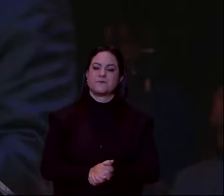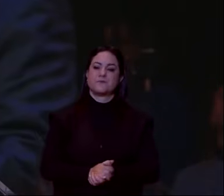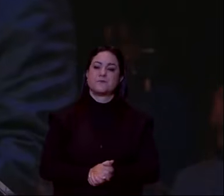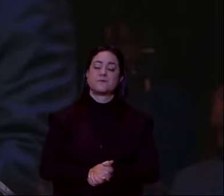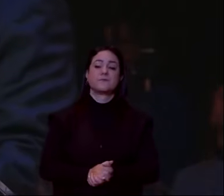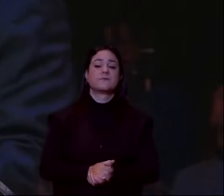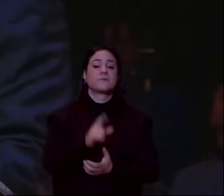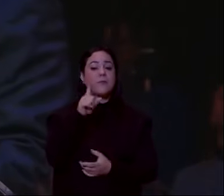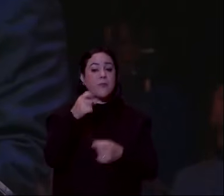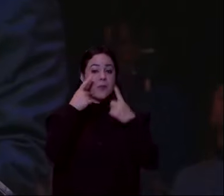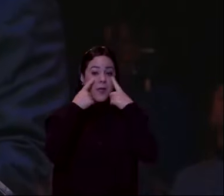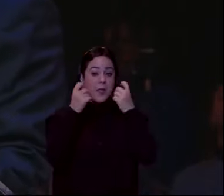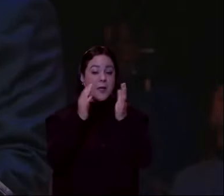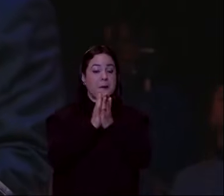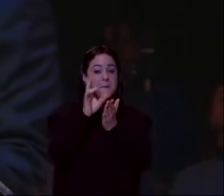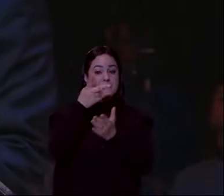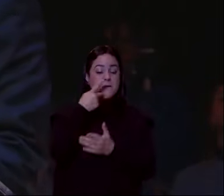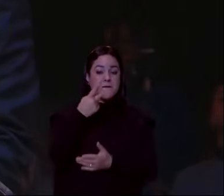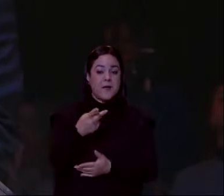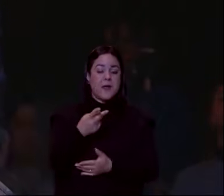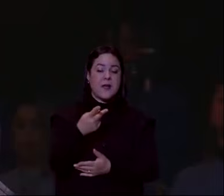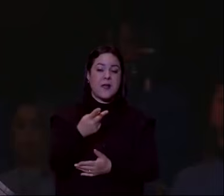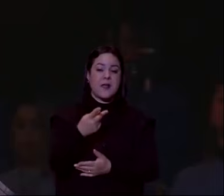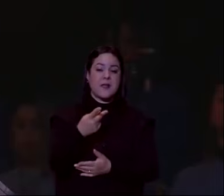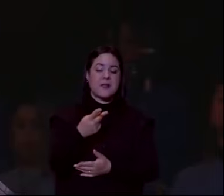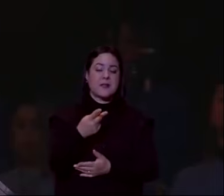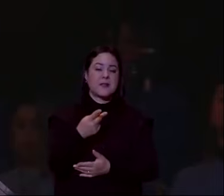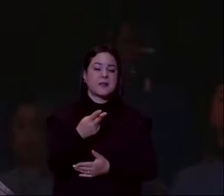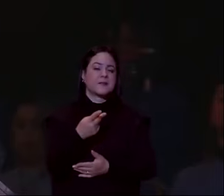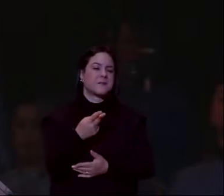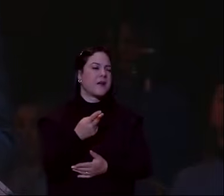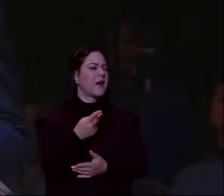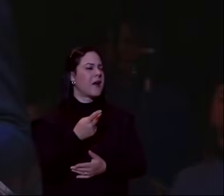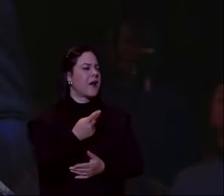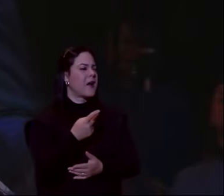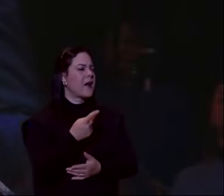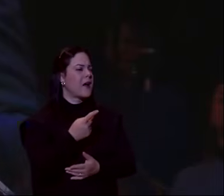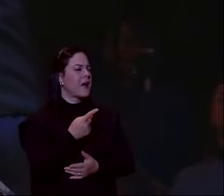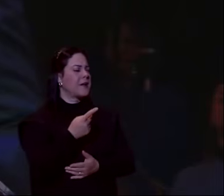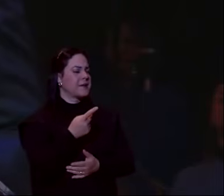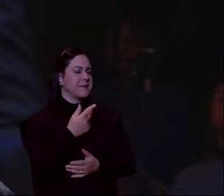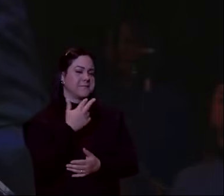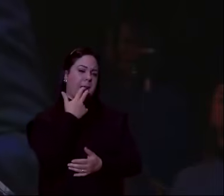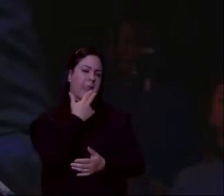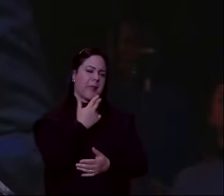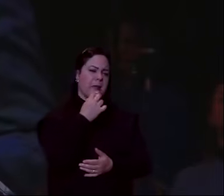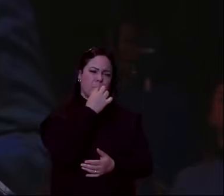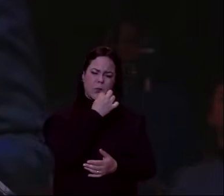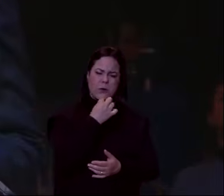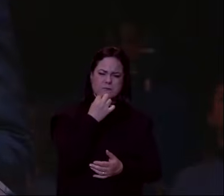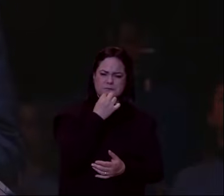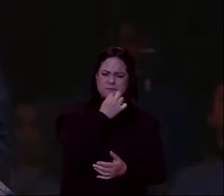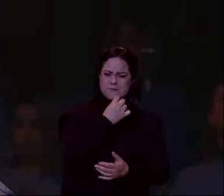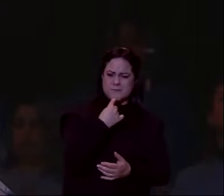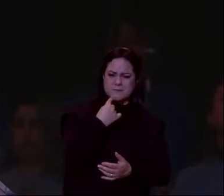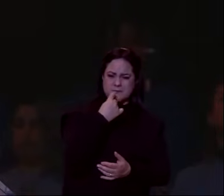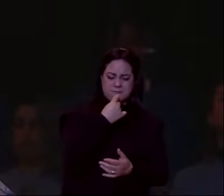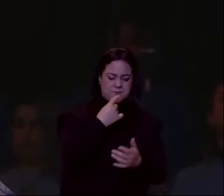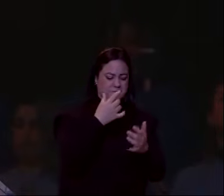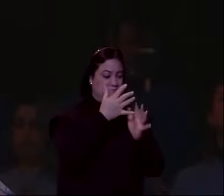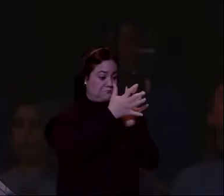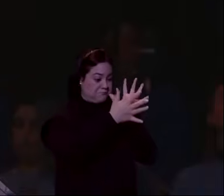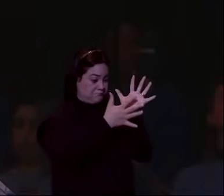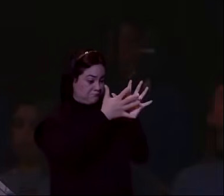É interessante que a Bíblia diz que a língua sempre vai ser um fogo, ou do céu,